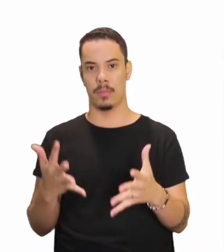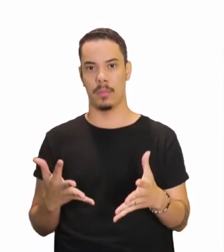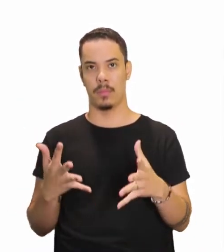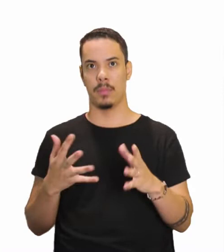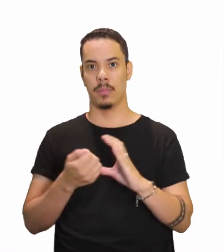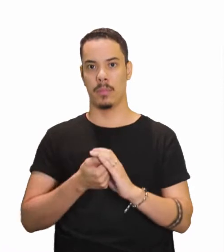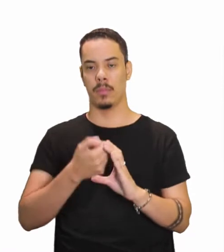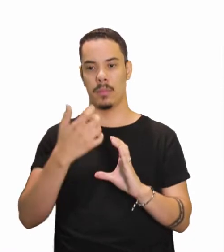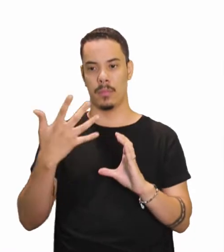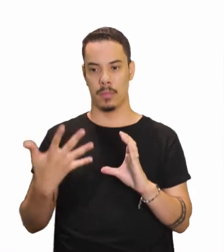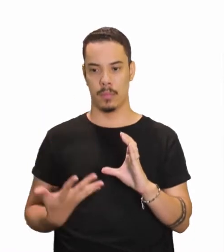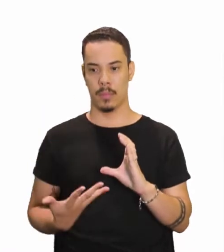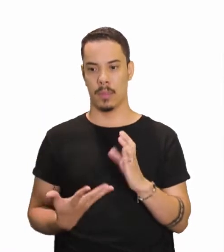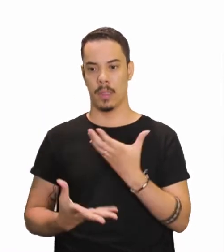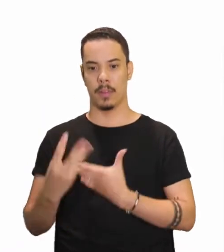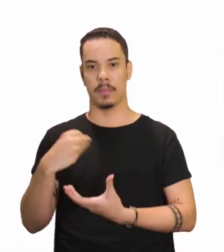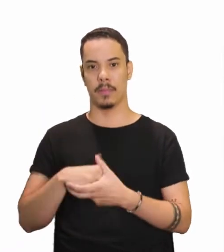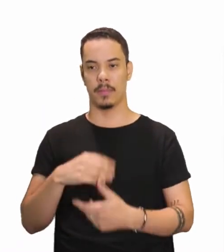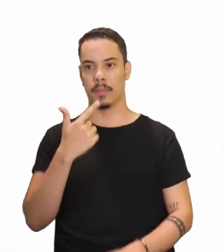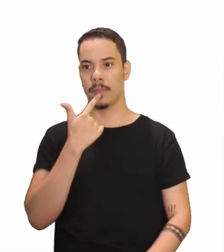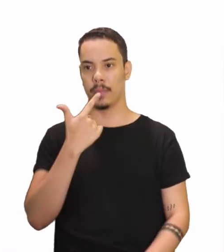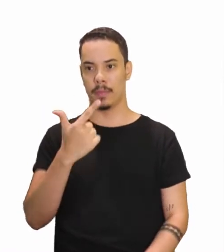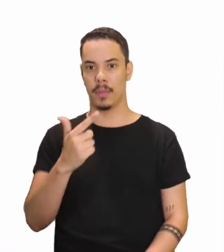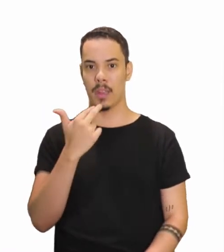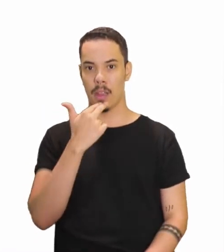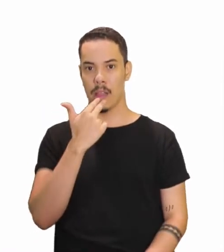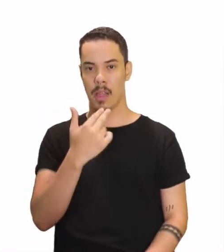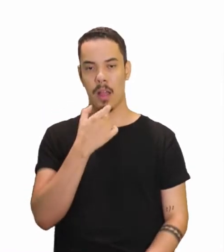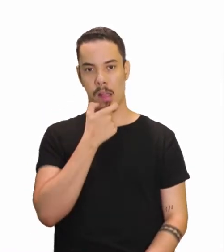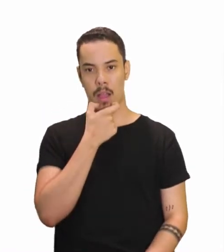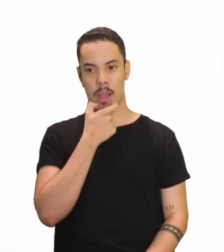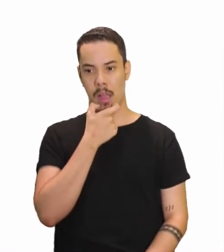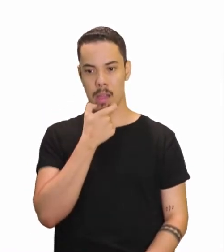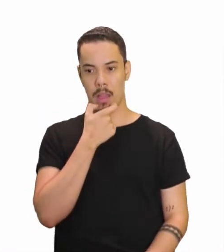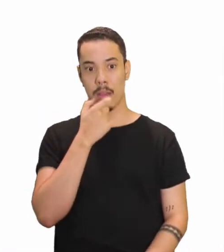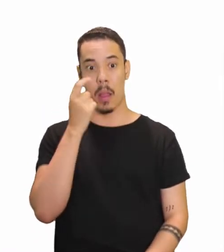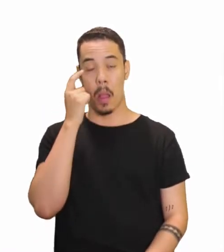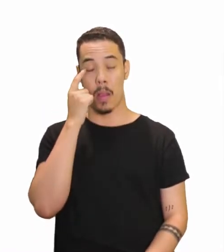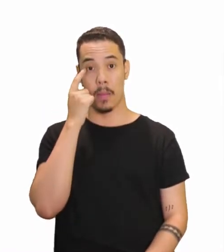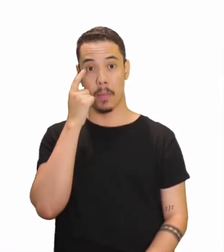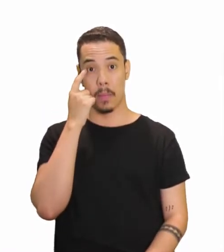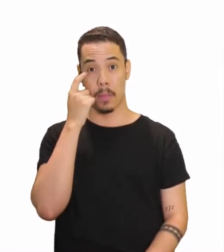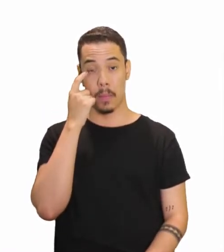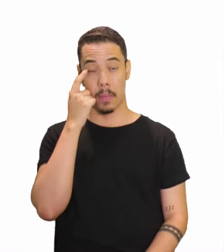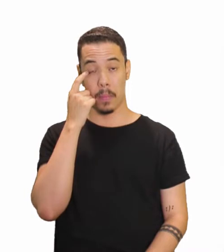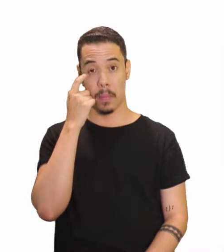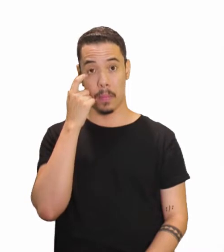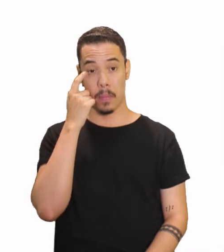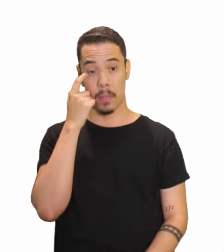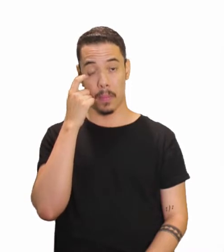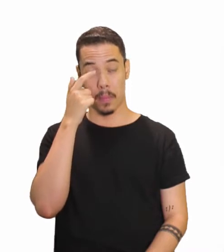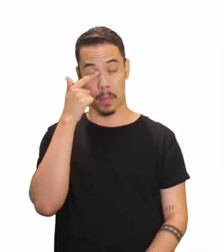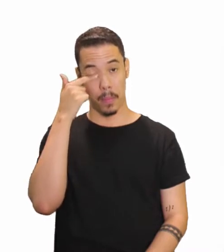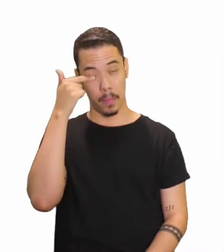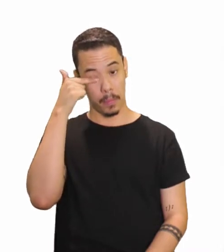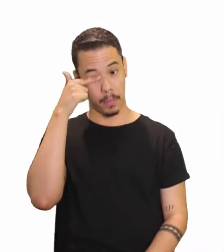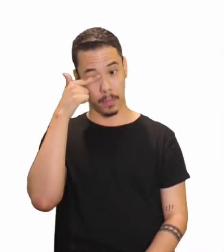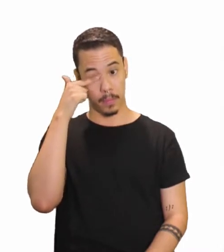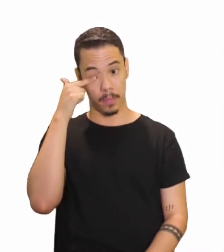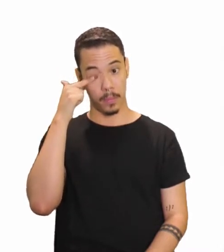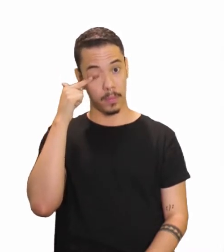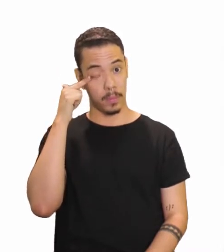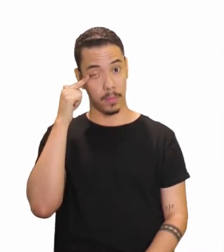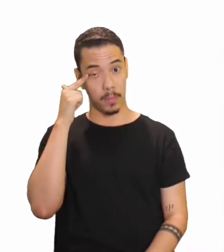fonologia da língua inglesa. Certo? Então, aqui da língua portuguesa. Bom, então a gramática tem essa primeira ciência que estuda os